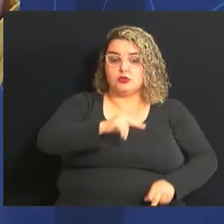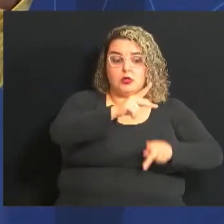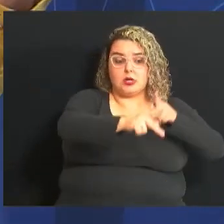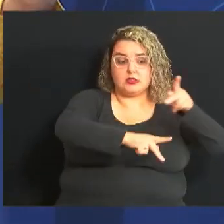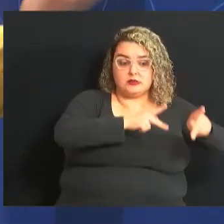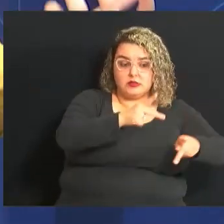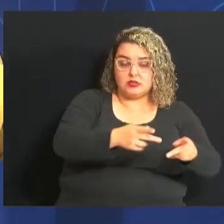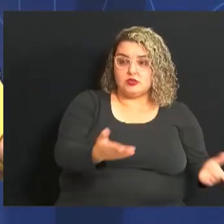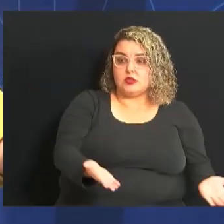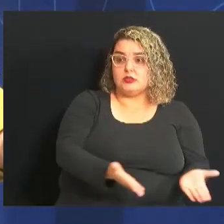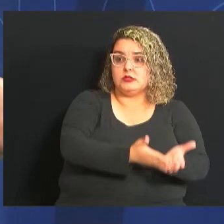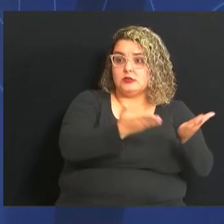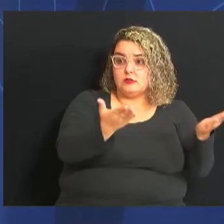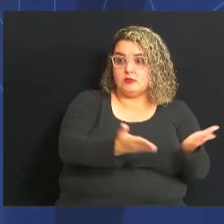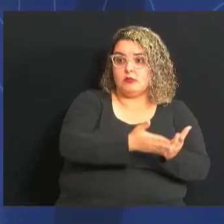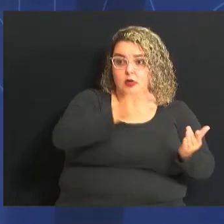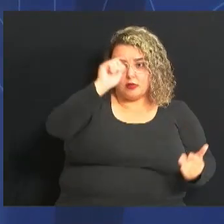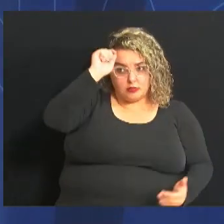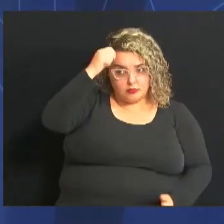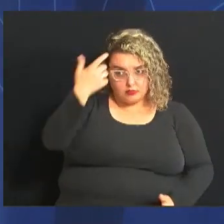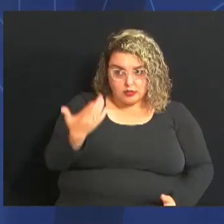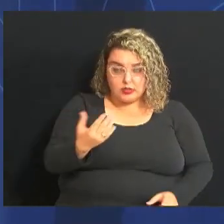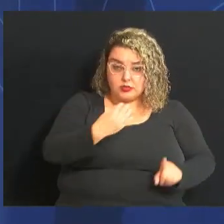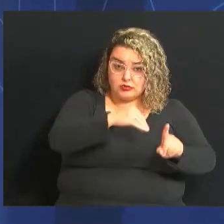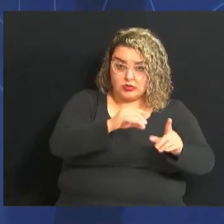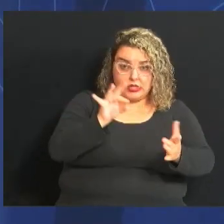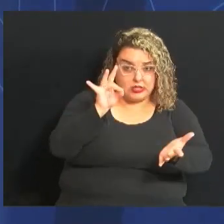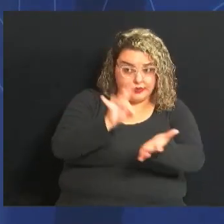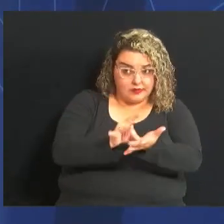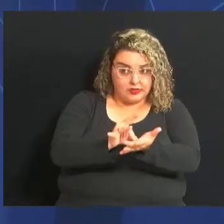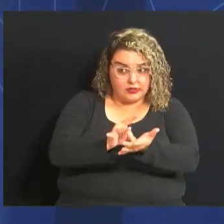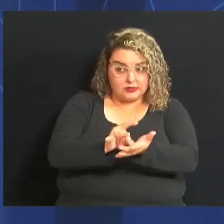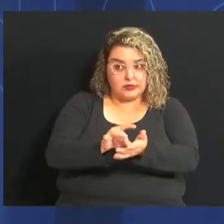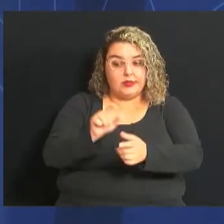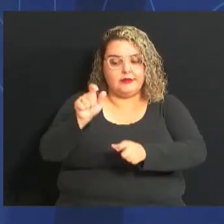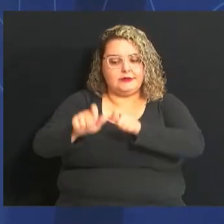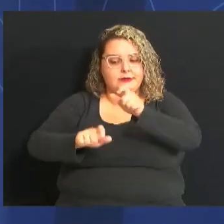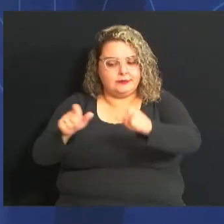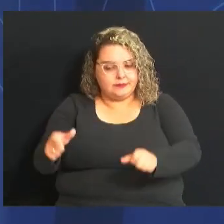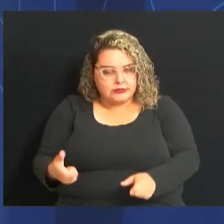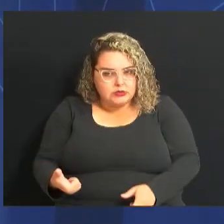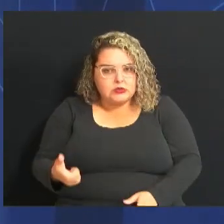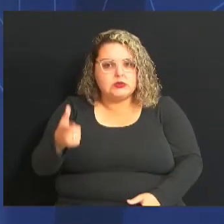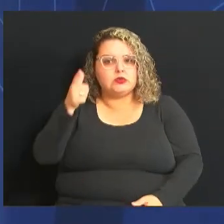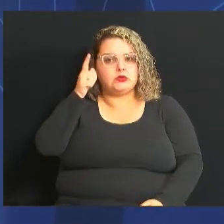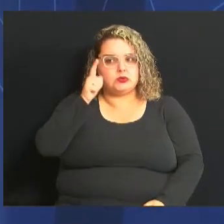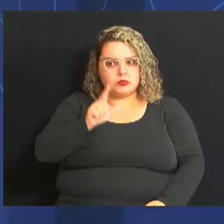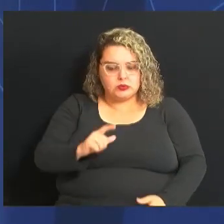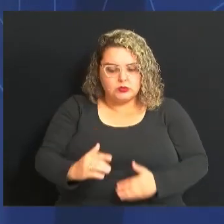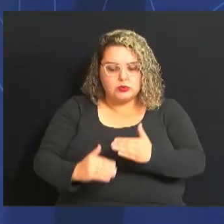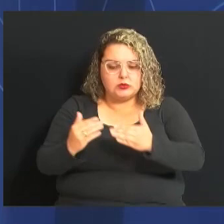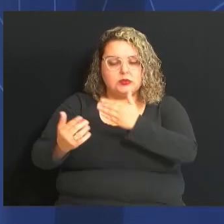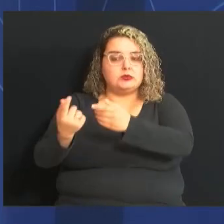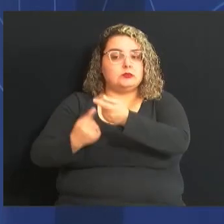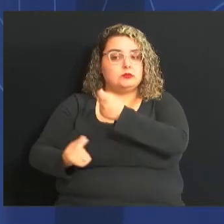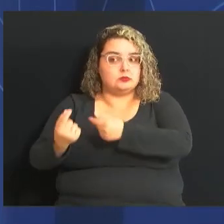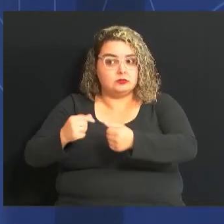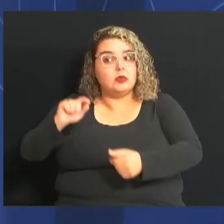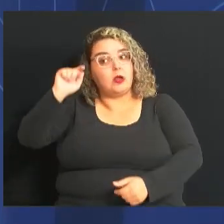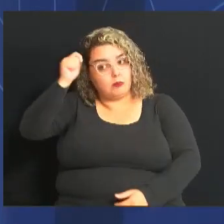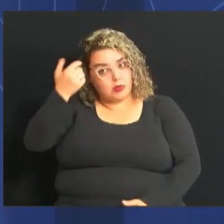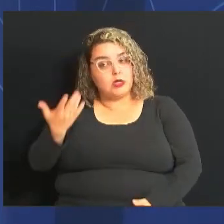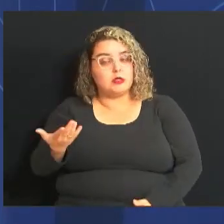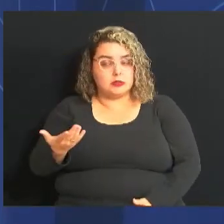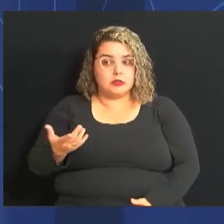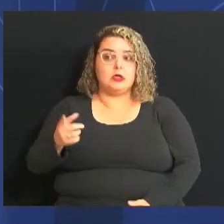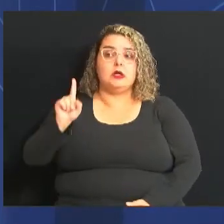pobres ou em vulnerabilidade. E, na verdade, mesmo as pessoas que conseguem um desenvolvimento econômico estão em